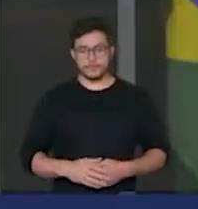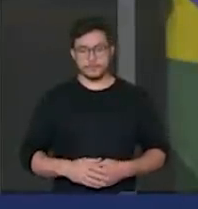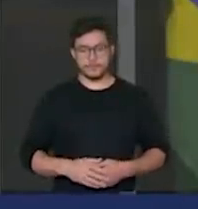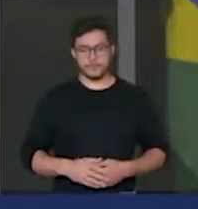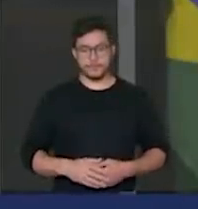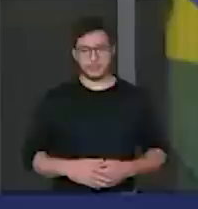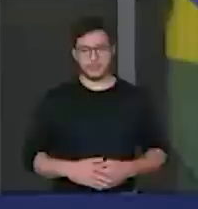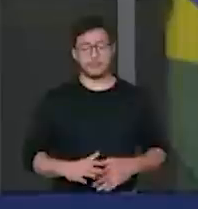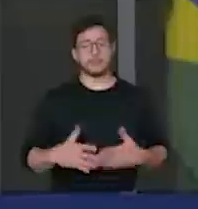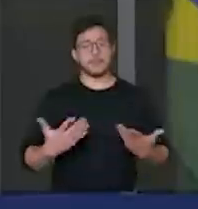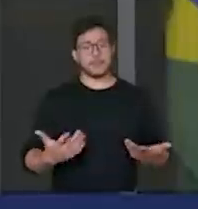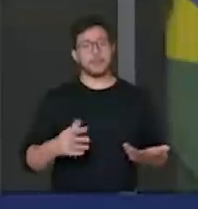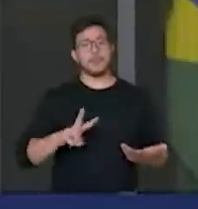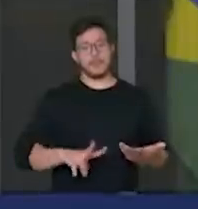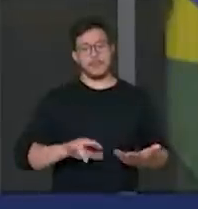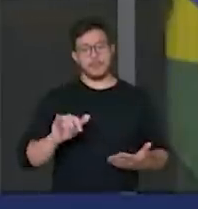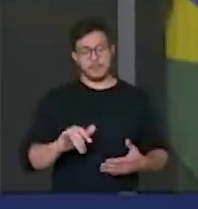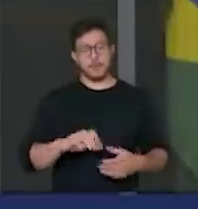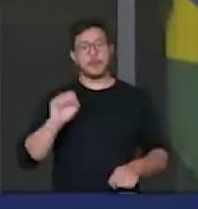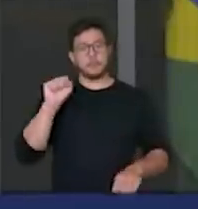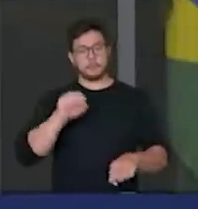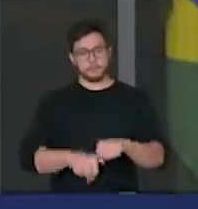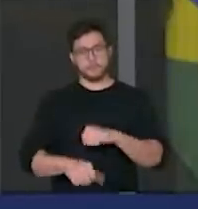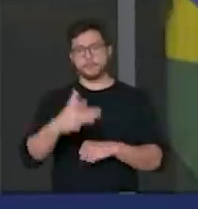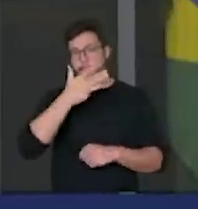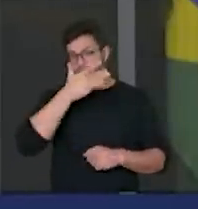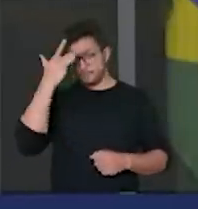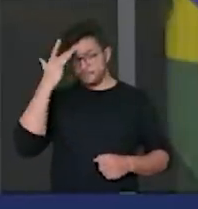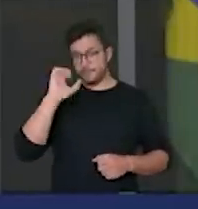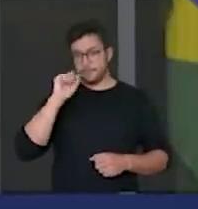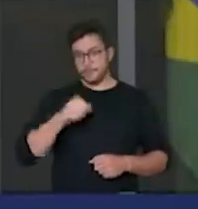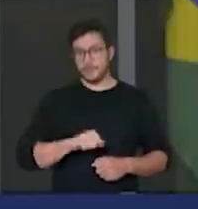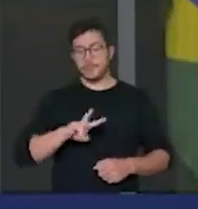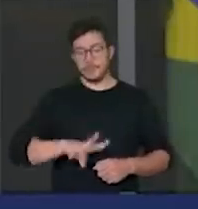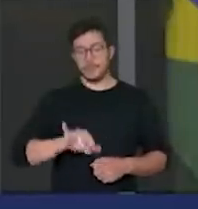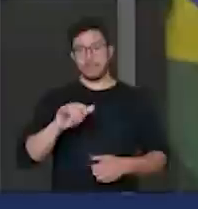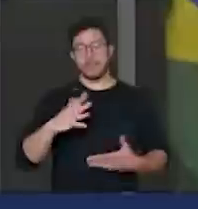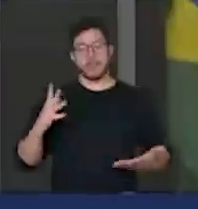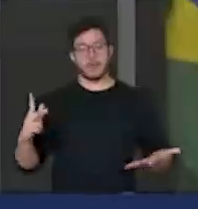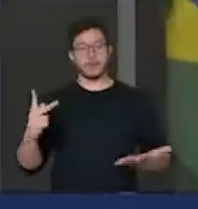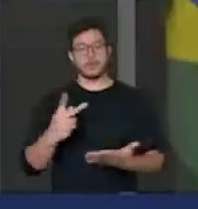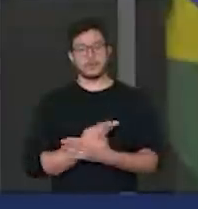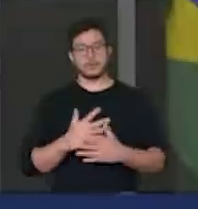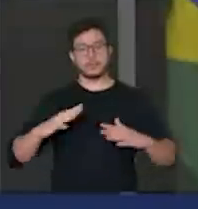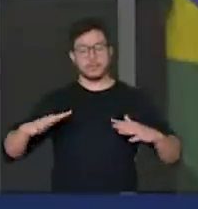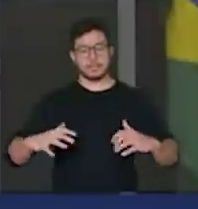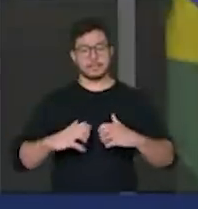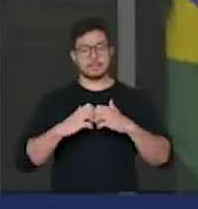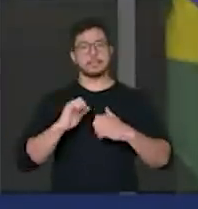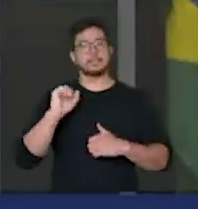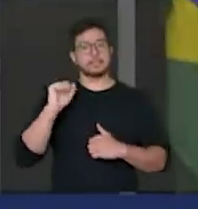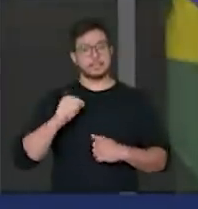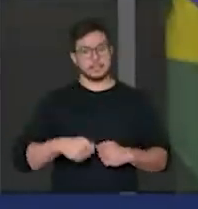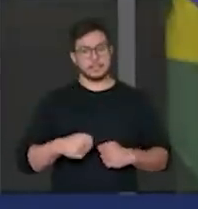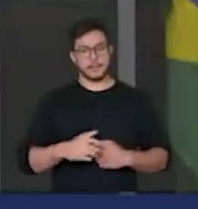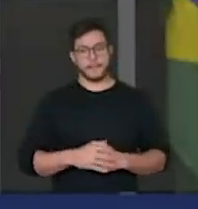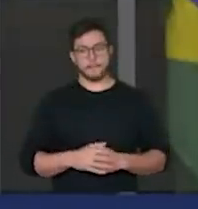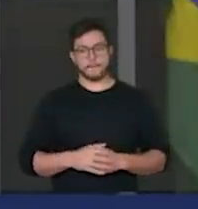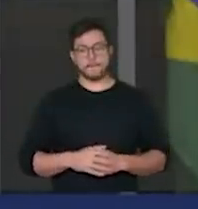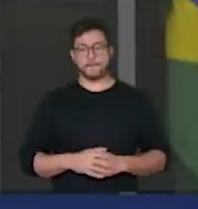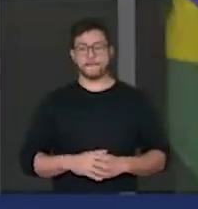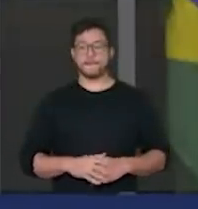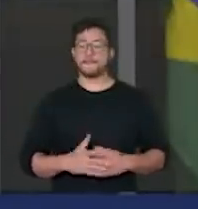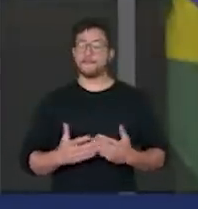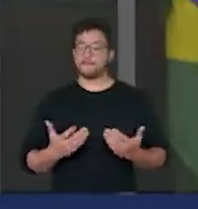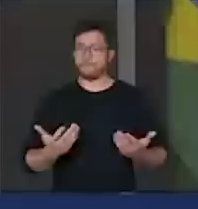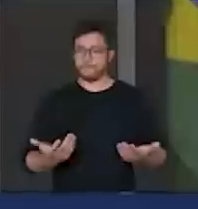isso vai condenar pessoas à morte. E isso vai acarretar acidentes na infraestrutura que nós já temos hoje.